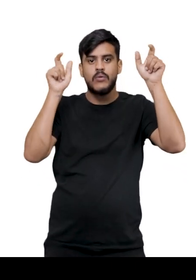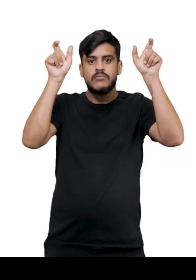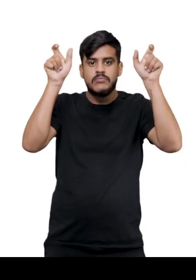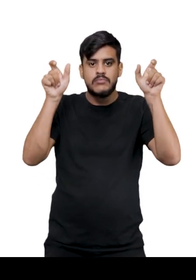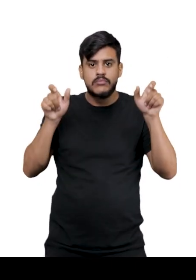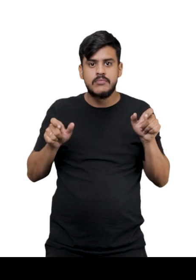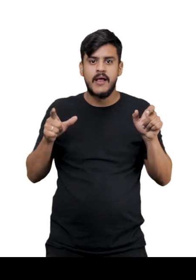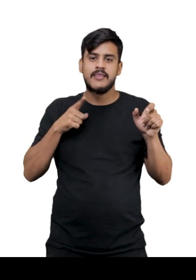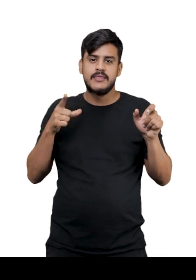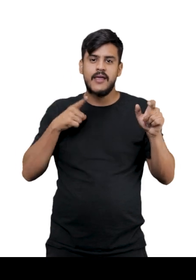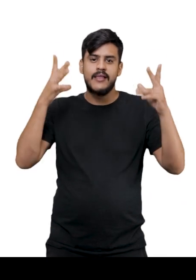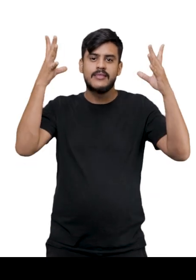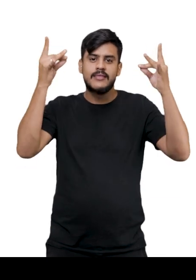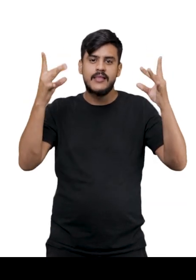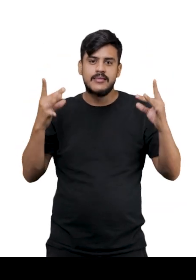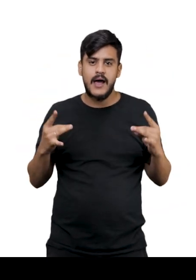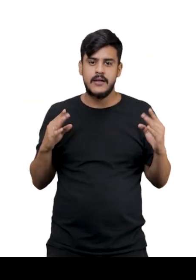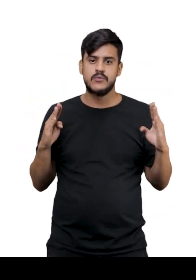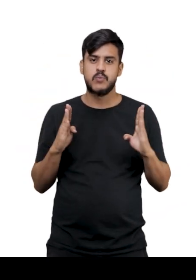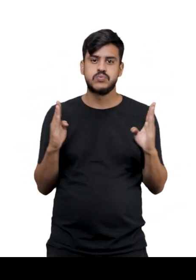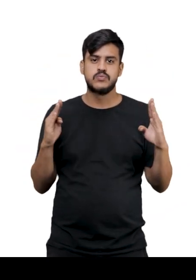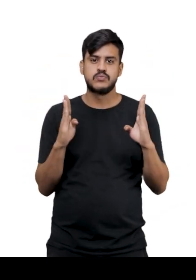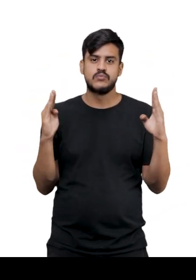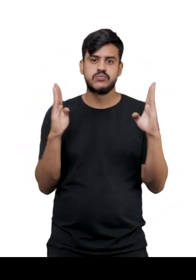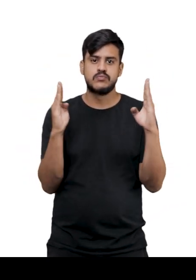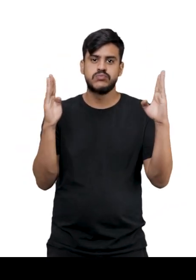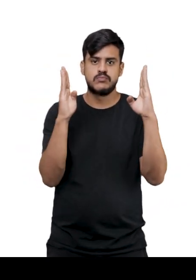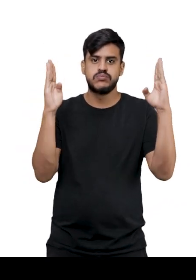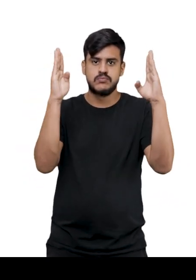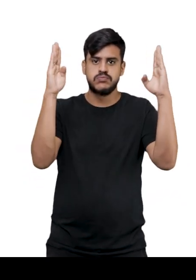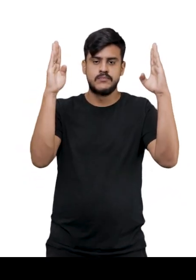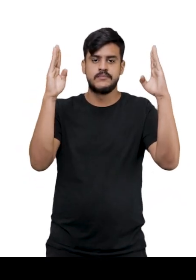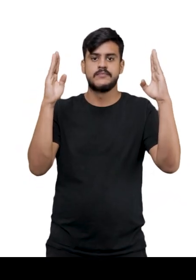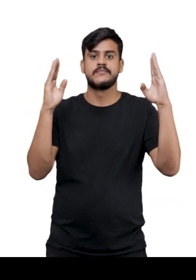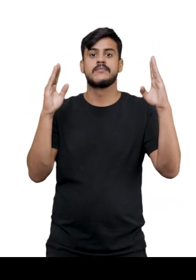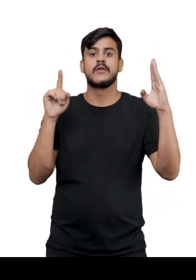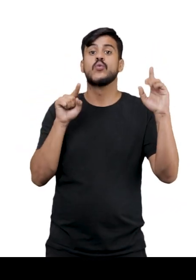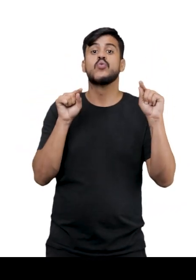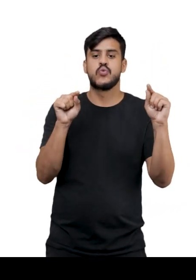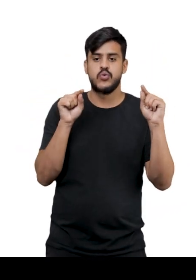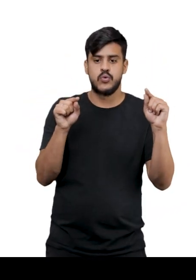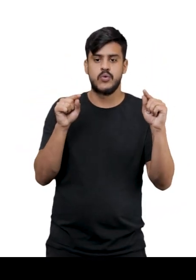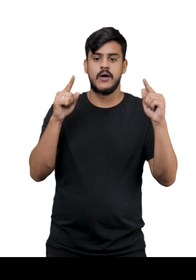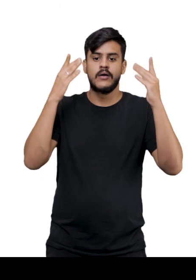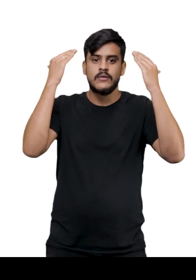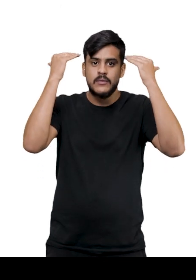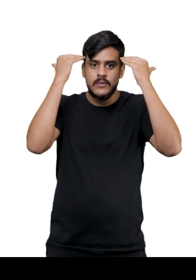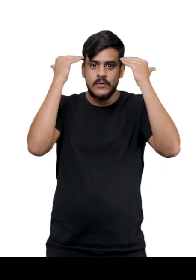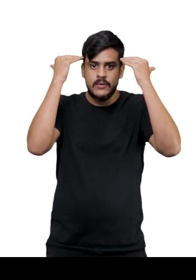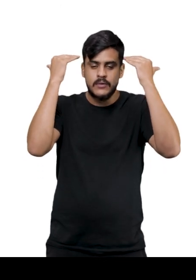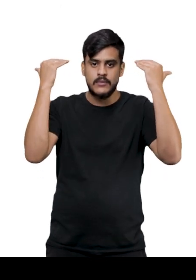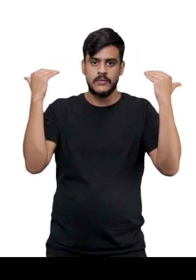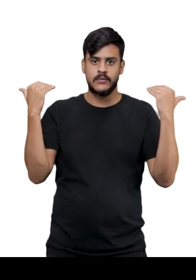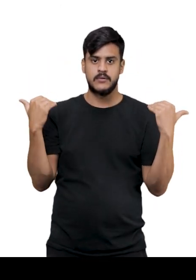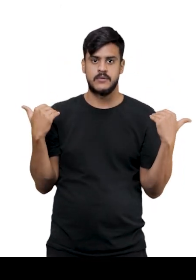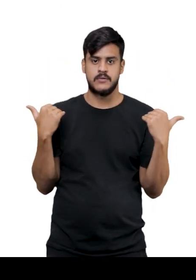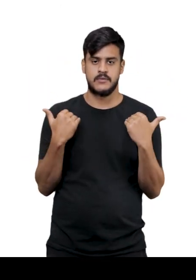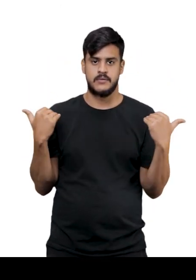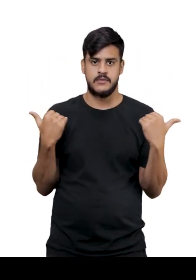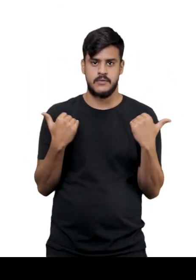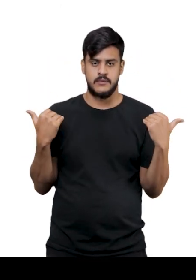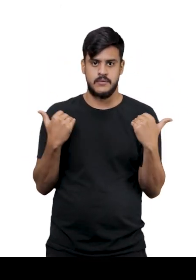um detalhe estreito com bordas onduladas, que é esculpido verticalmente e se prolonga até a